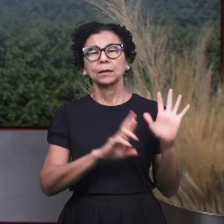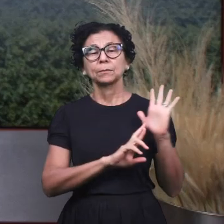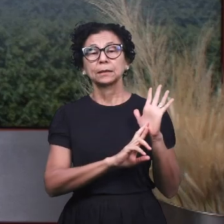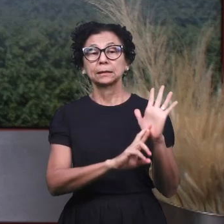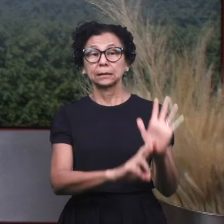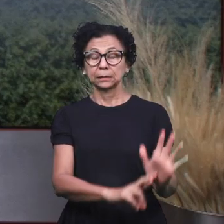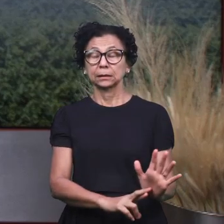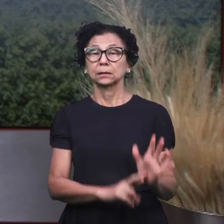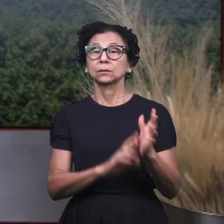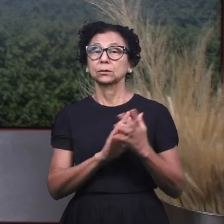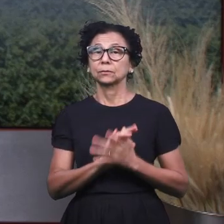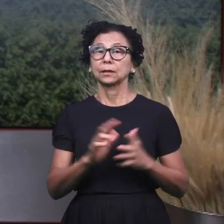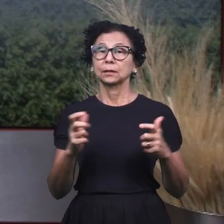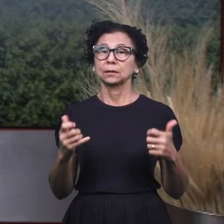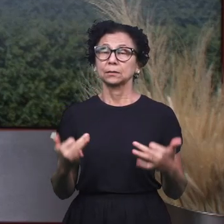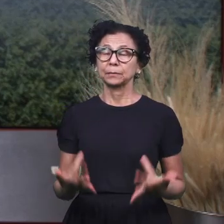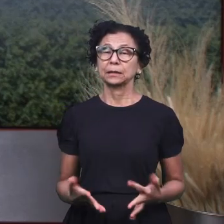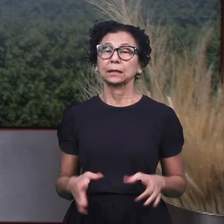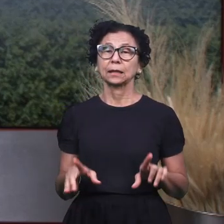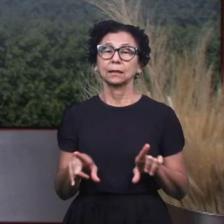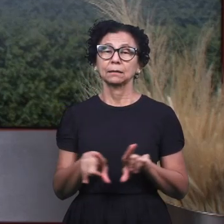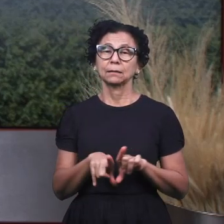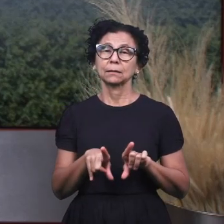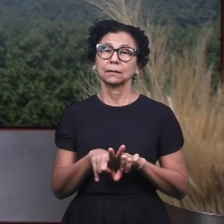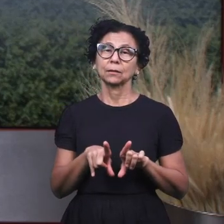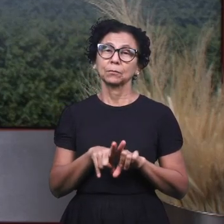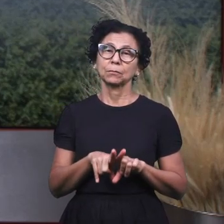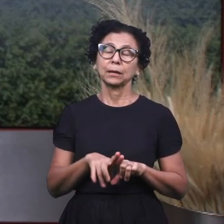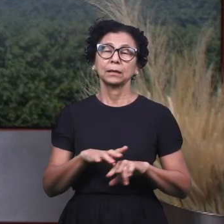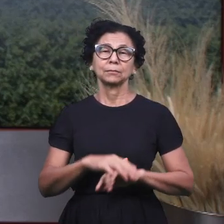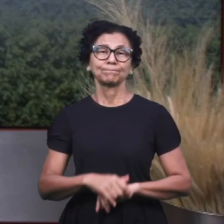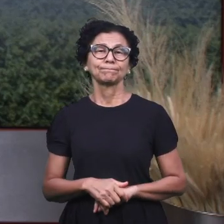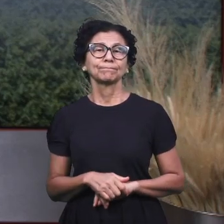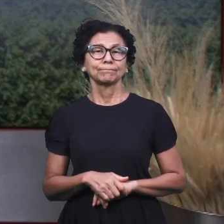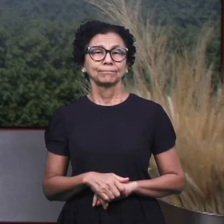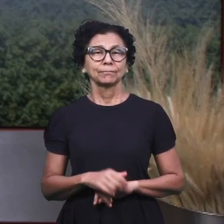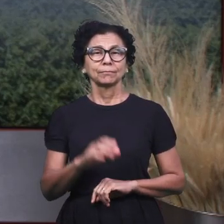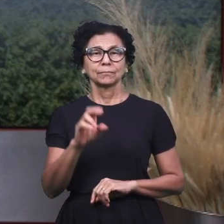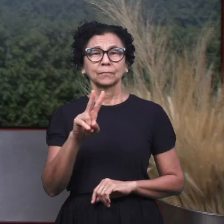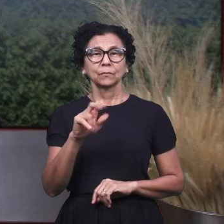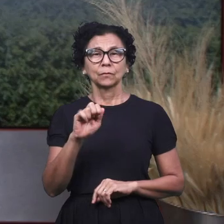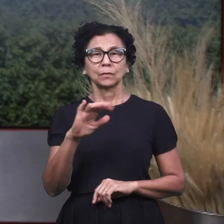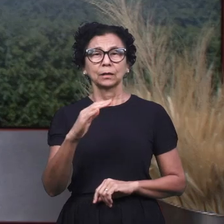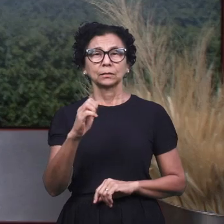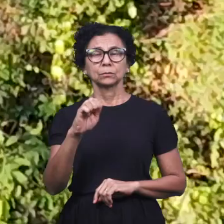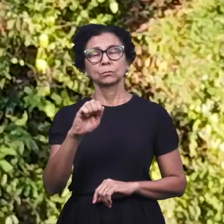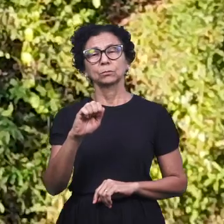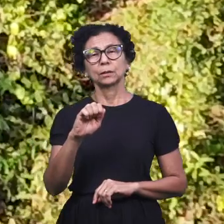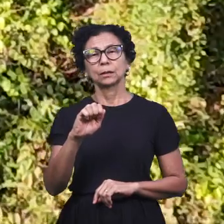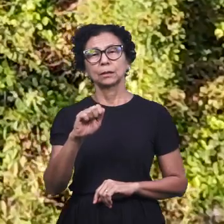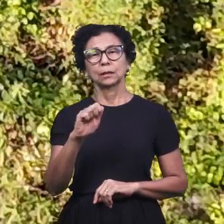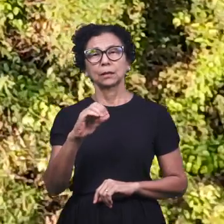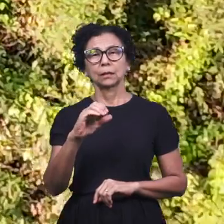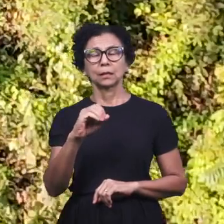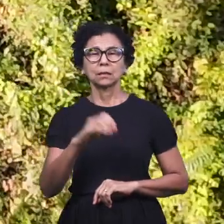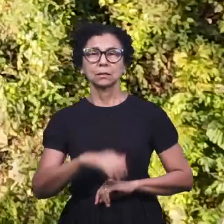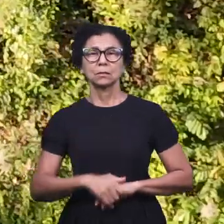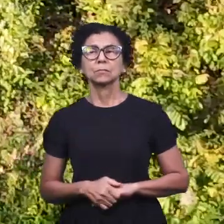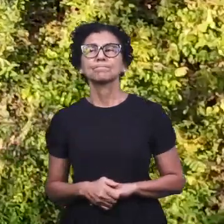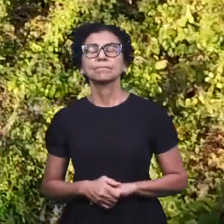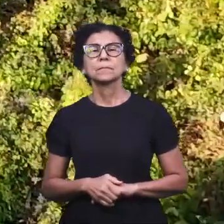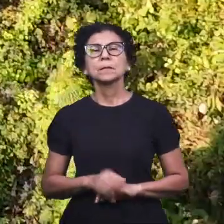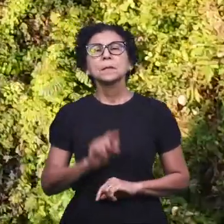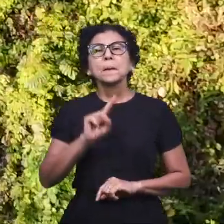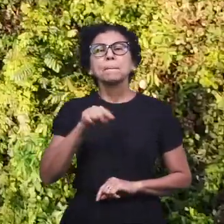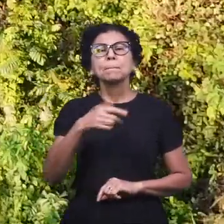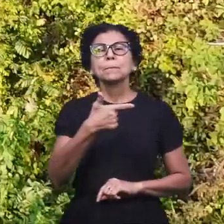no município e também no Vale do Aço, a aproximadamente 100 quilômetros de Governador Valadares. Já são mais de